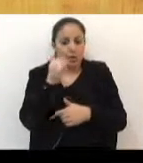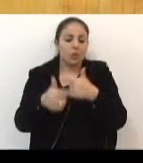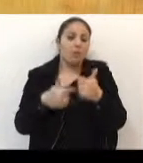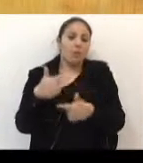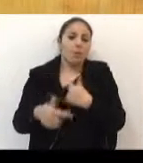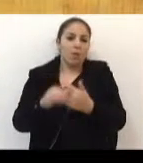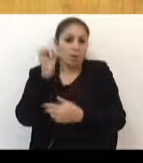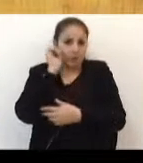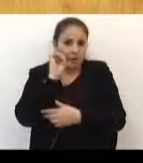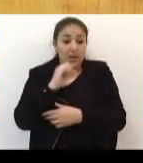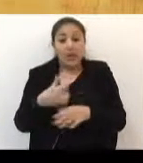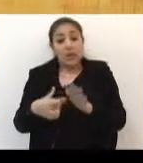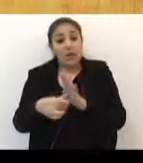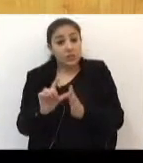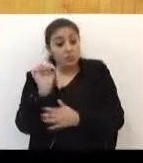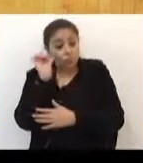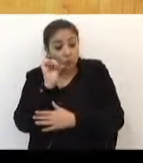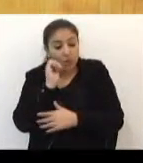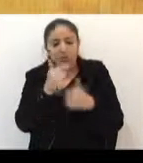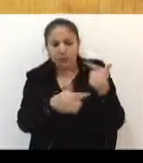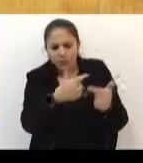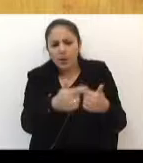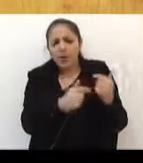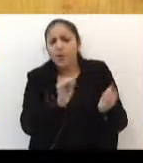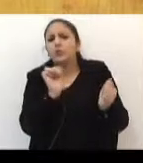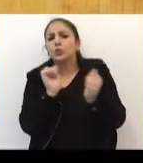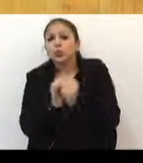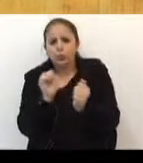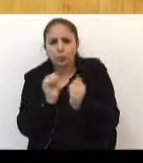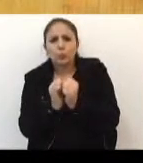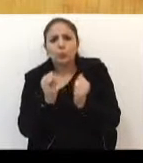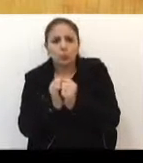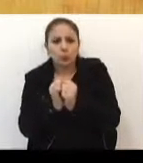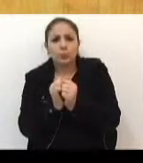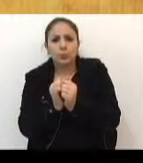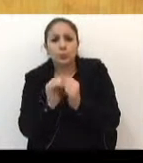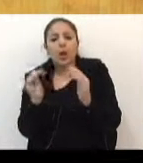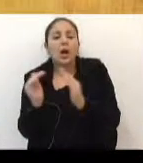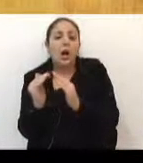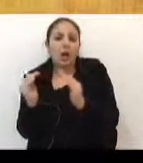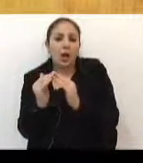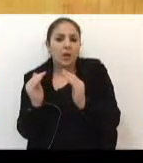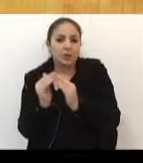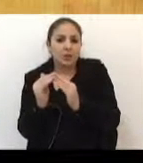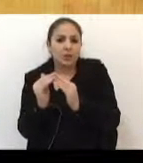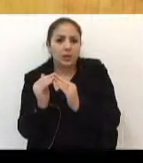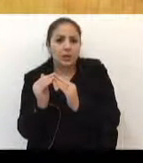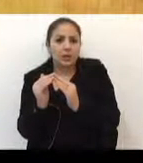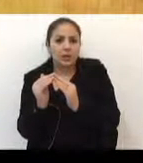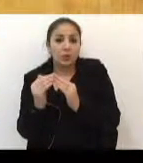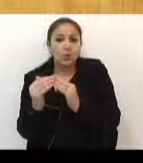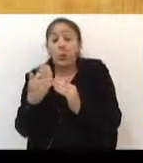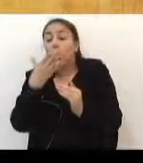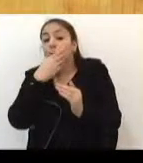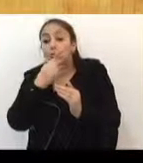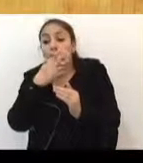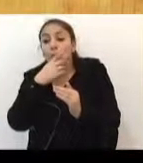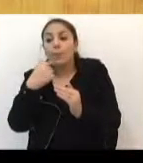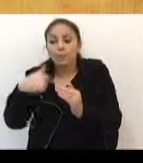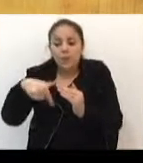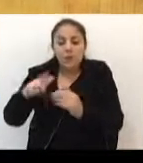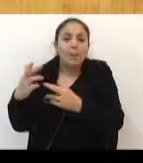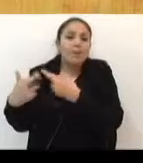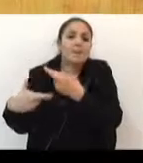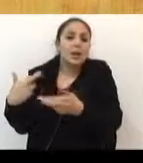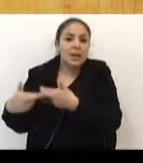a mulher tivesse um trabalho anônimo junto às suas propriedades, mas quando iam para a guerra, os homens, principalmente na